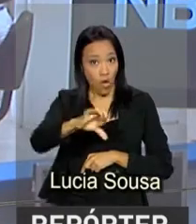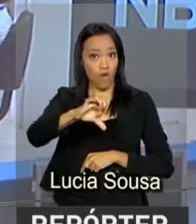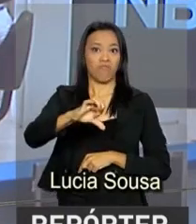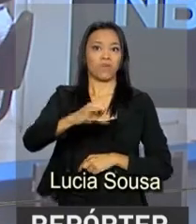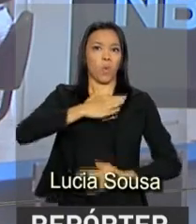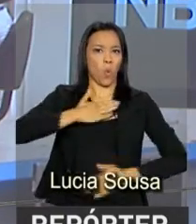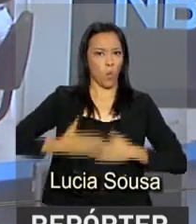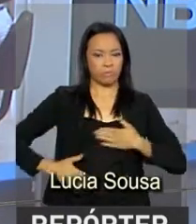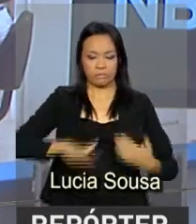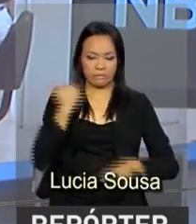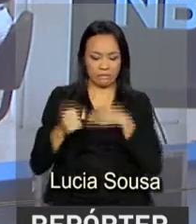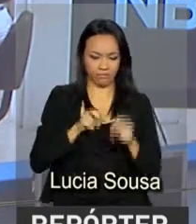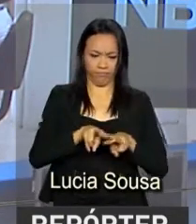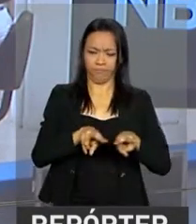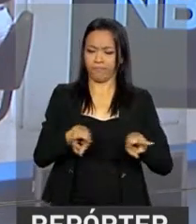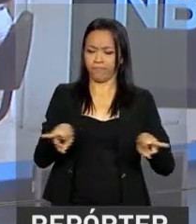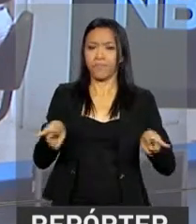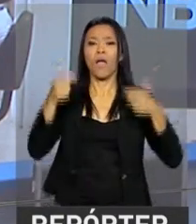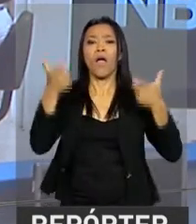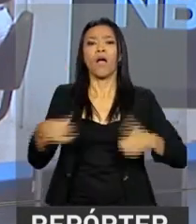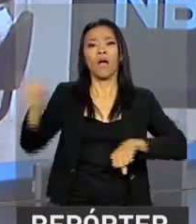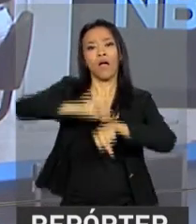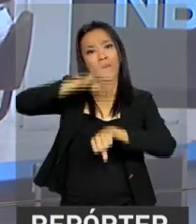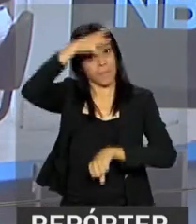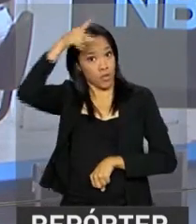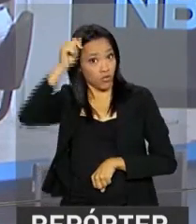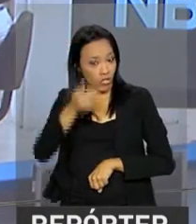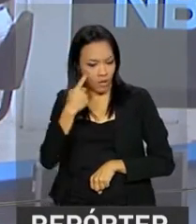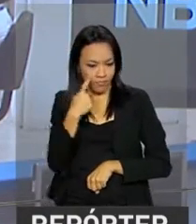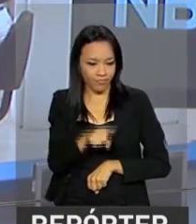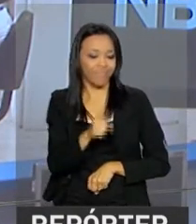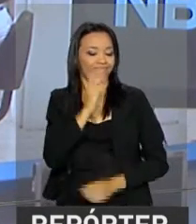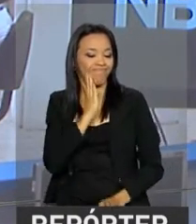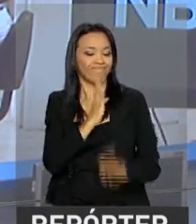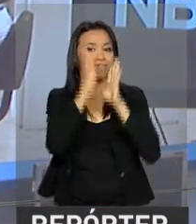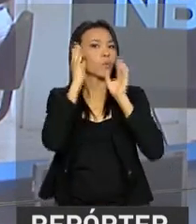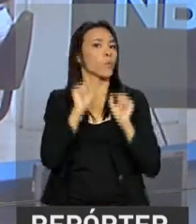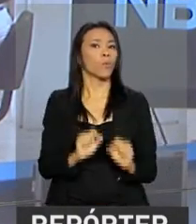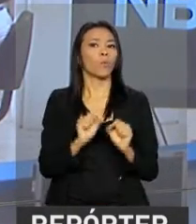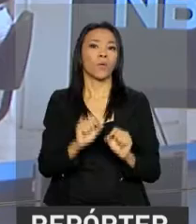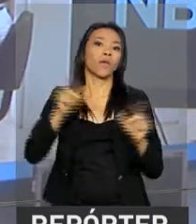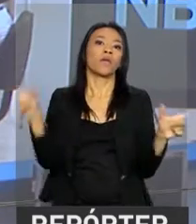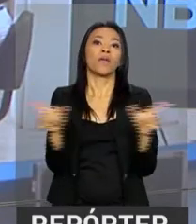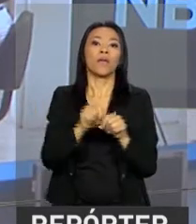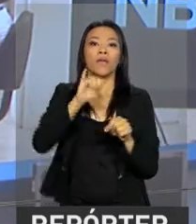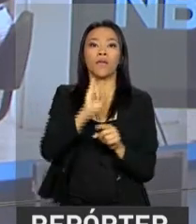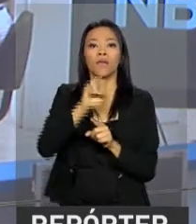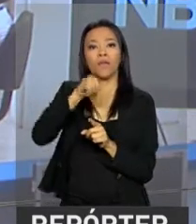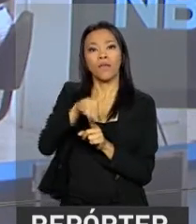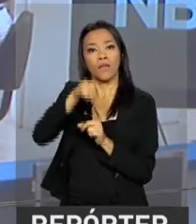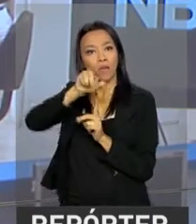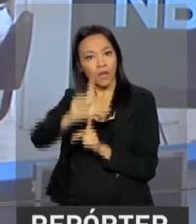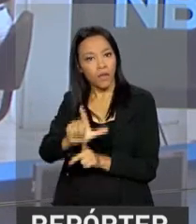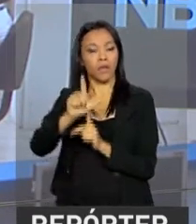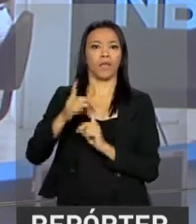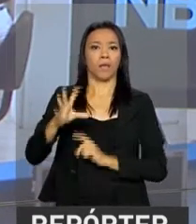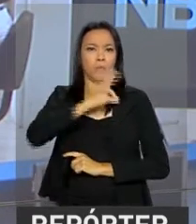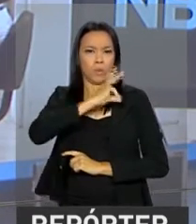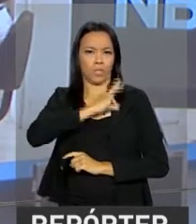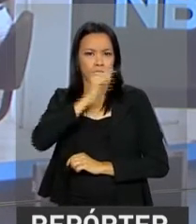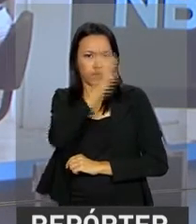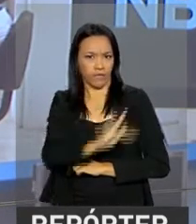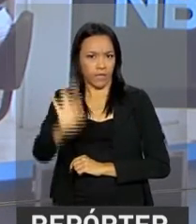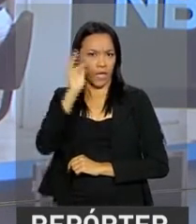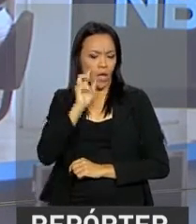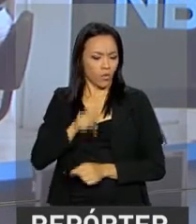presos mortos na rebelião em Manaus já foram identificados pelo Instituto Médico Legal. Peritos da Polícia Federal estão ajudando